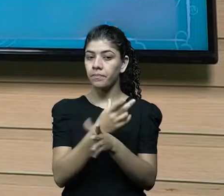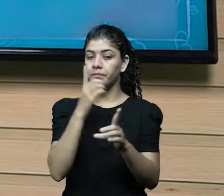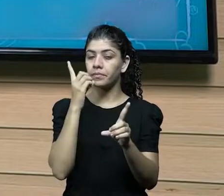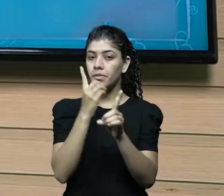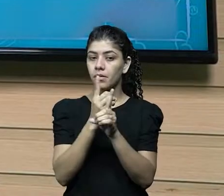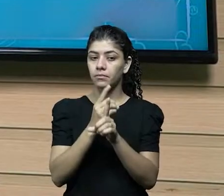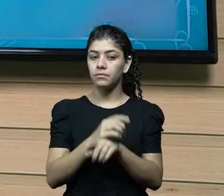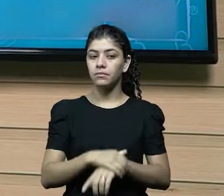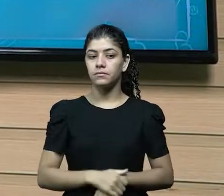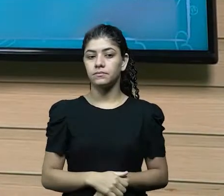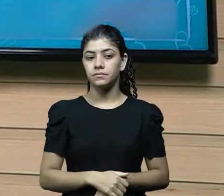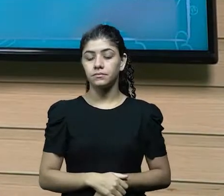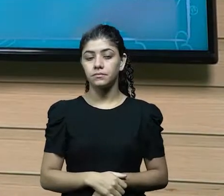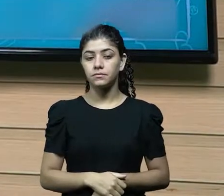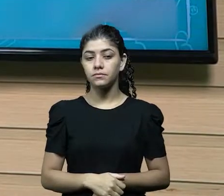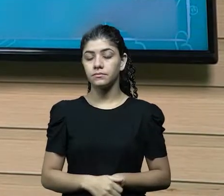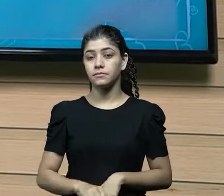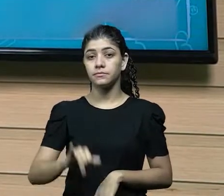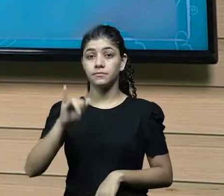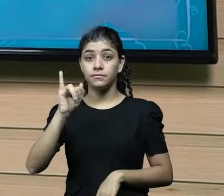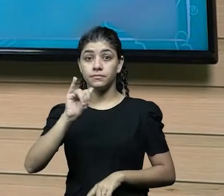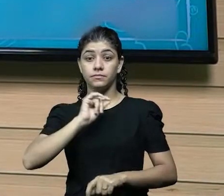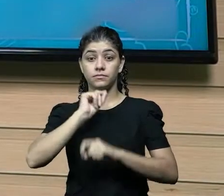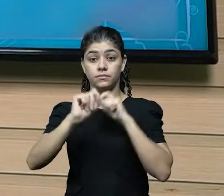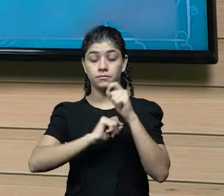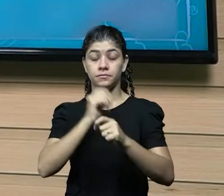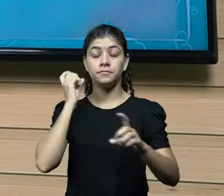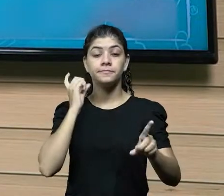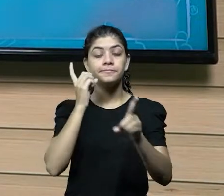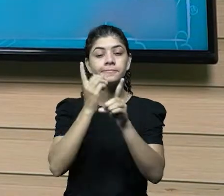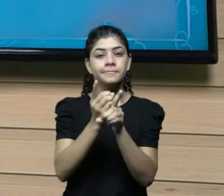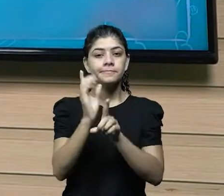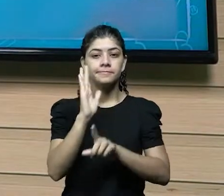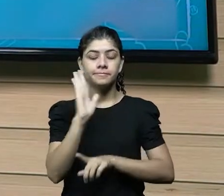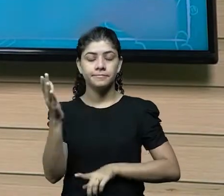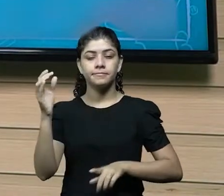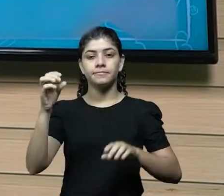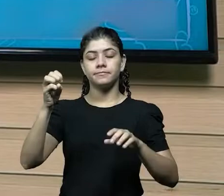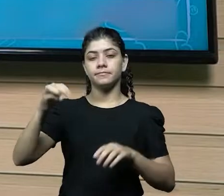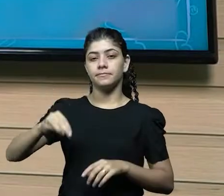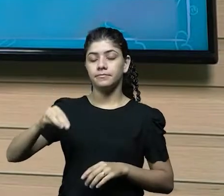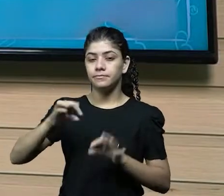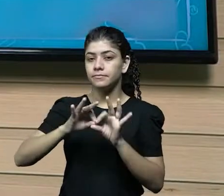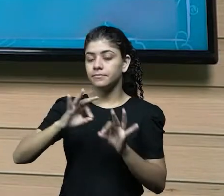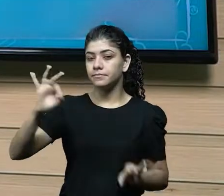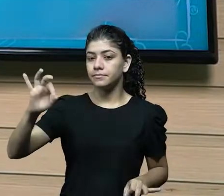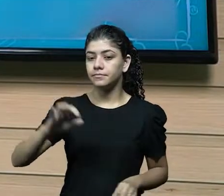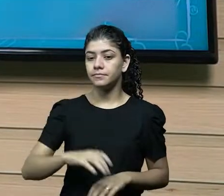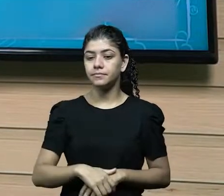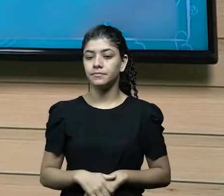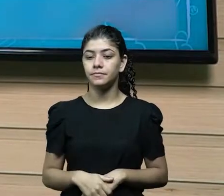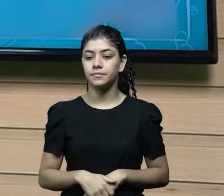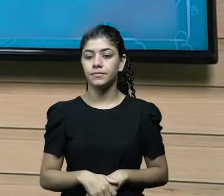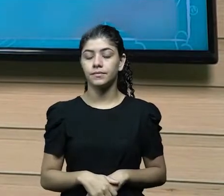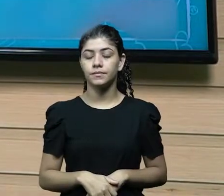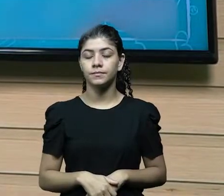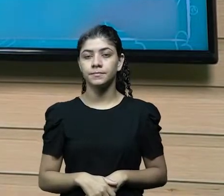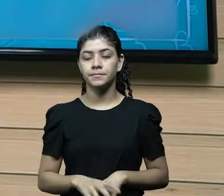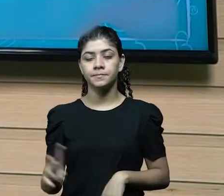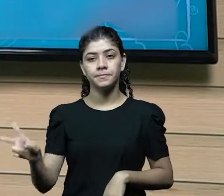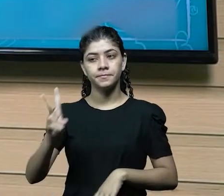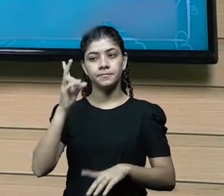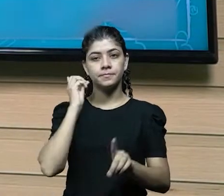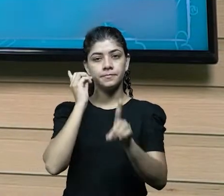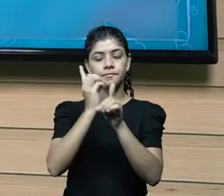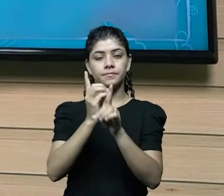encontrado, tá? O I, que é o valor encontrado na medida, na tomada de medida, que você vai medir,